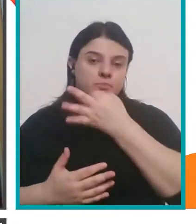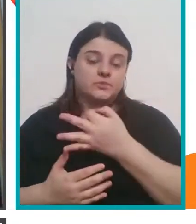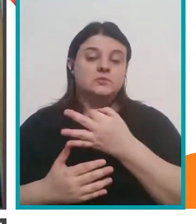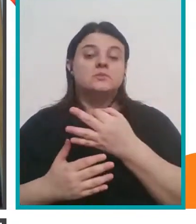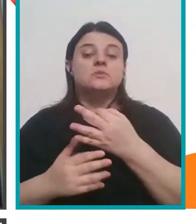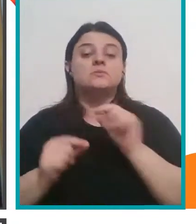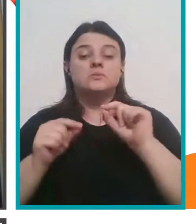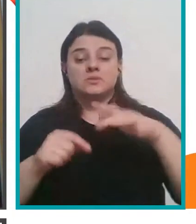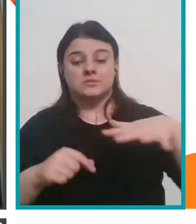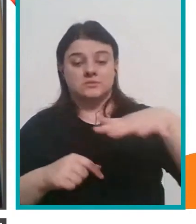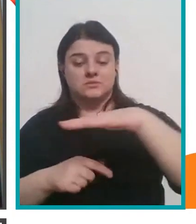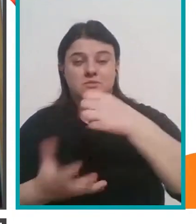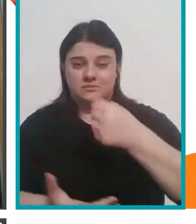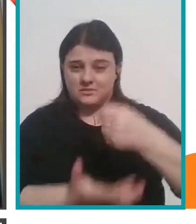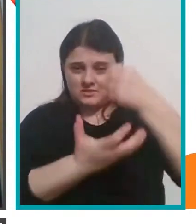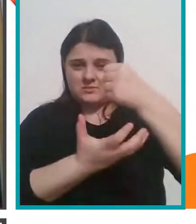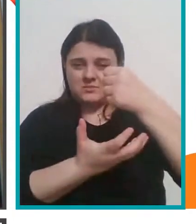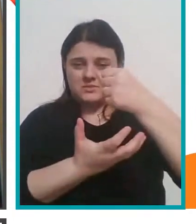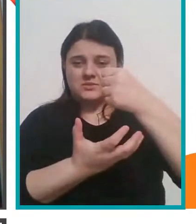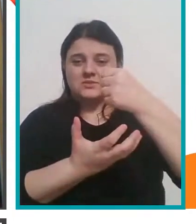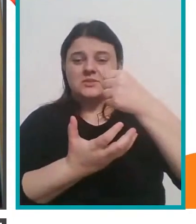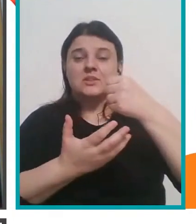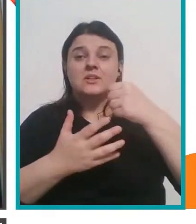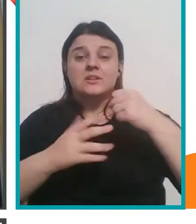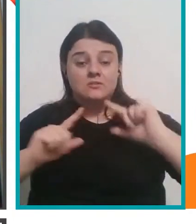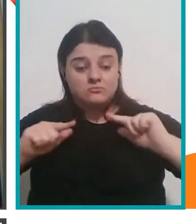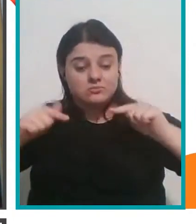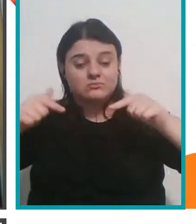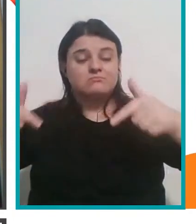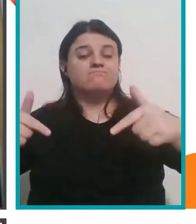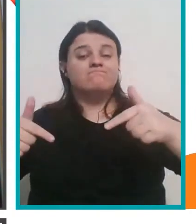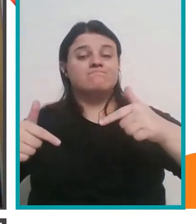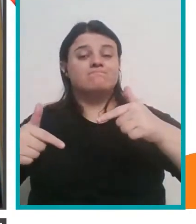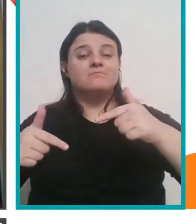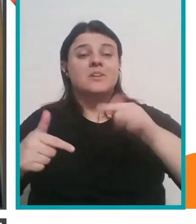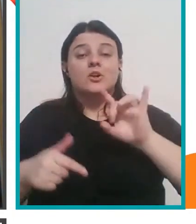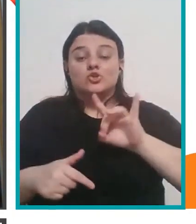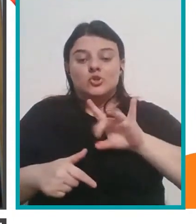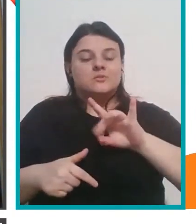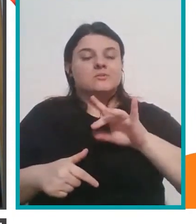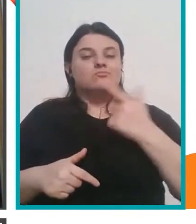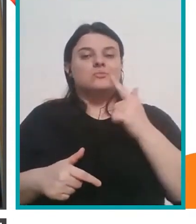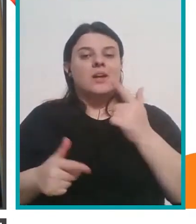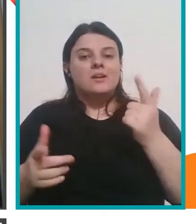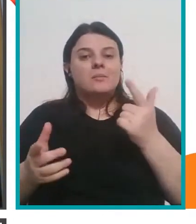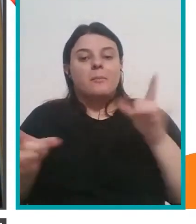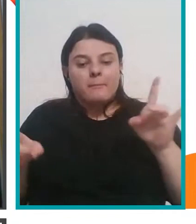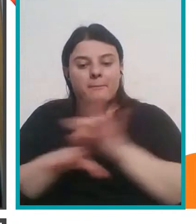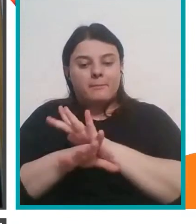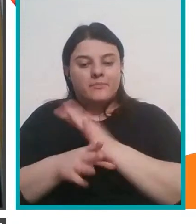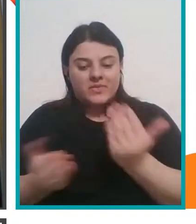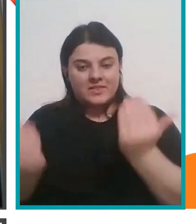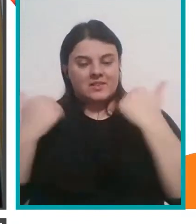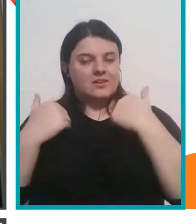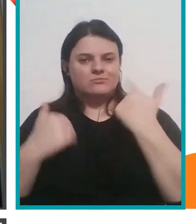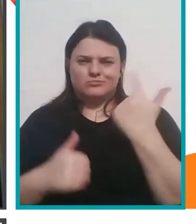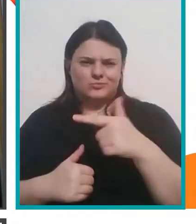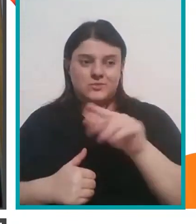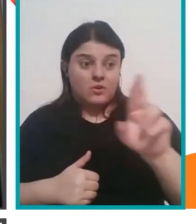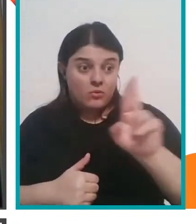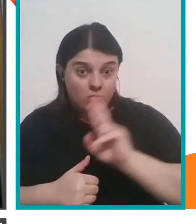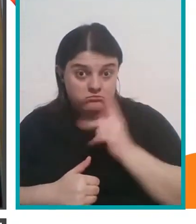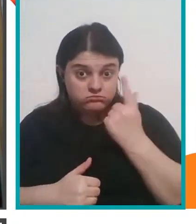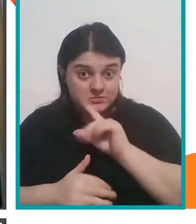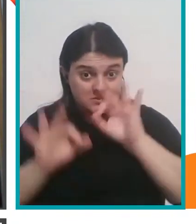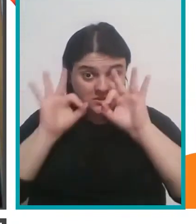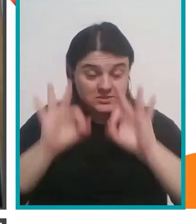no sistema capitalista essas iniciativas elas não são espontâneas, ou ao menos não vai haver resultados concretos,